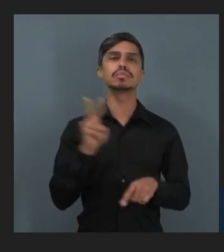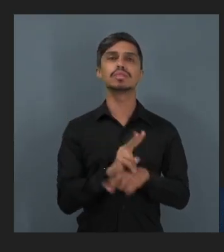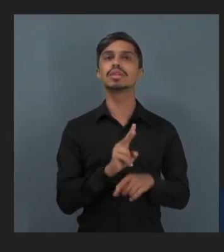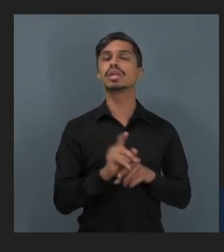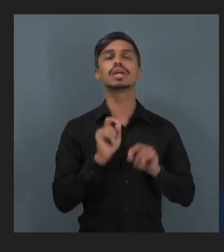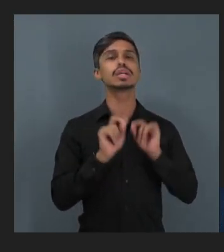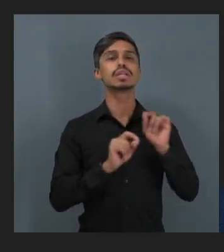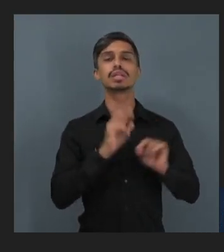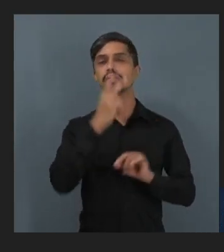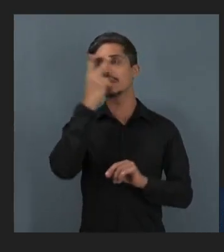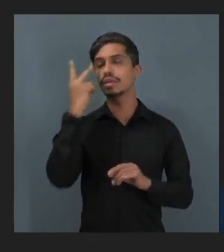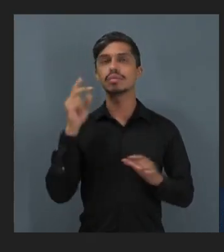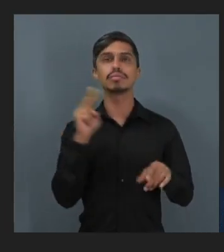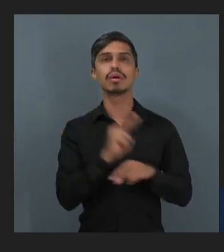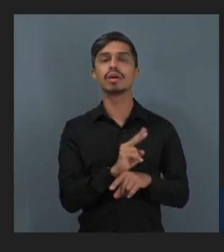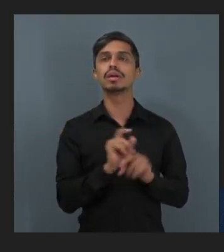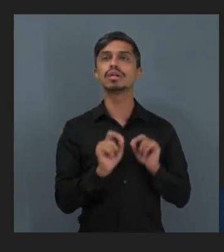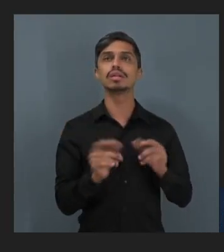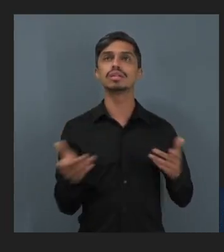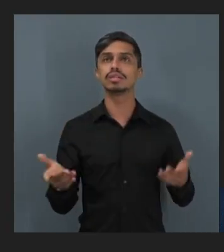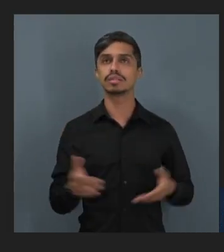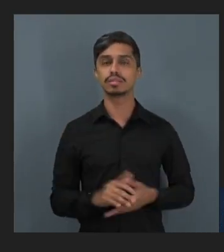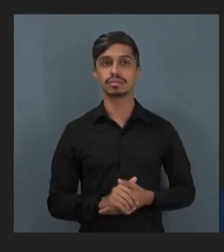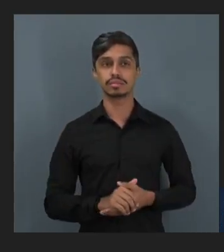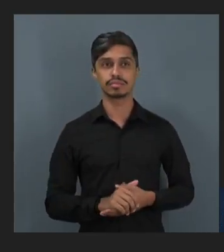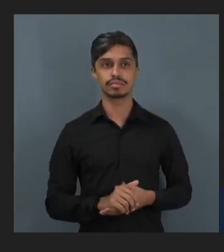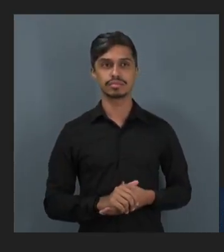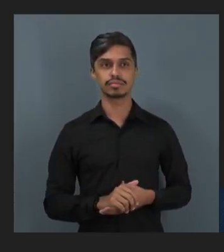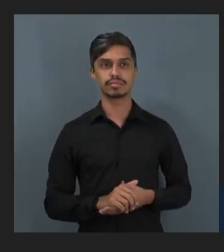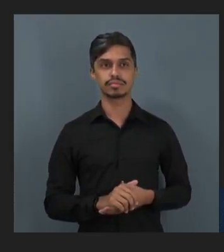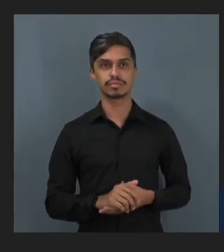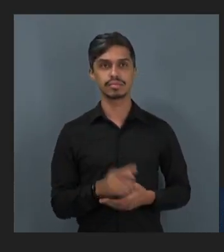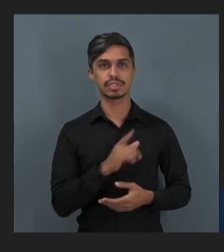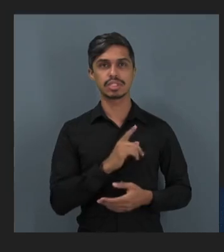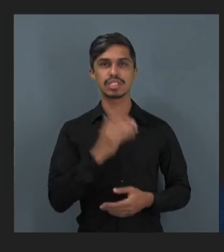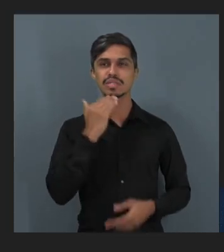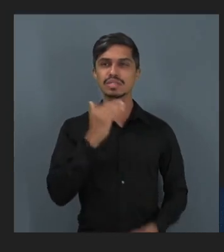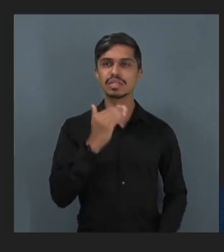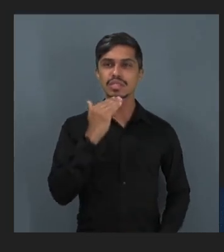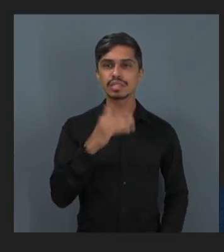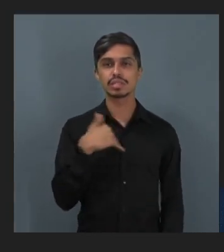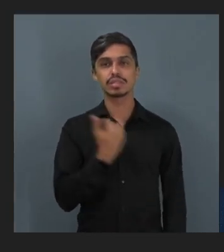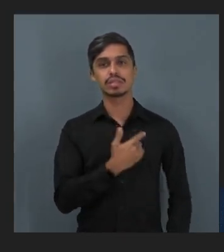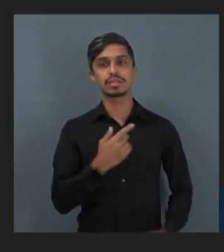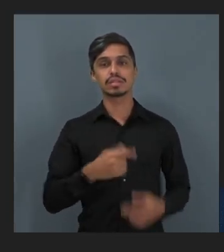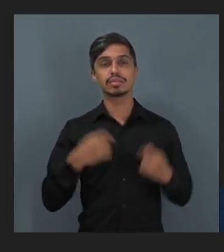A quem está querendo proteger? Existe um clamor, basta a gente sair